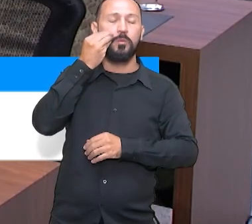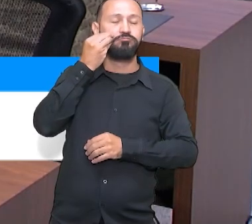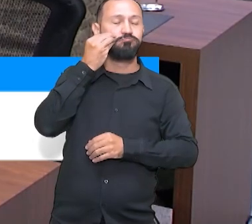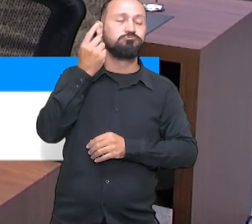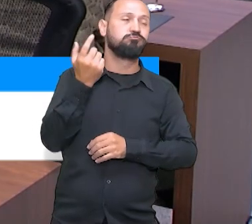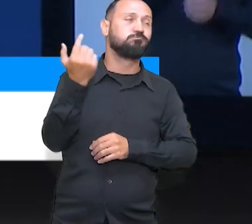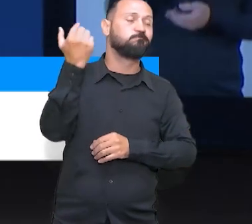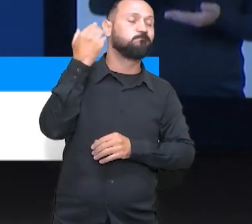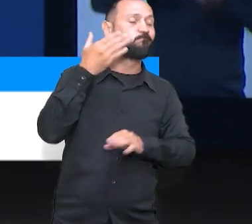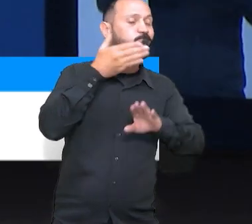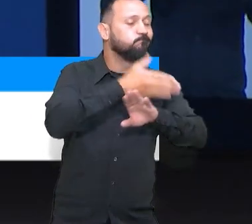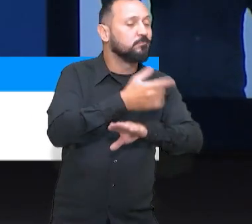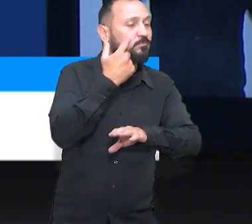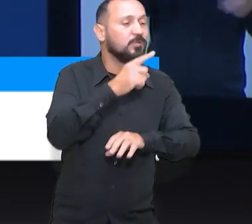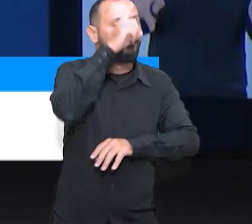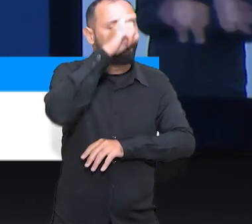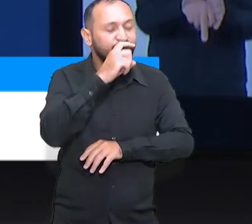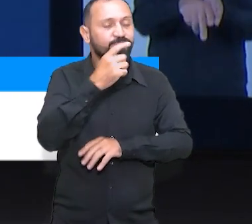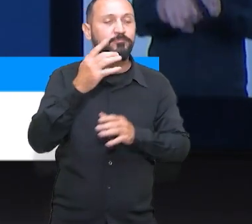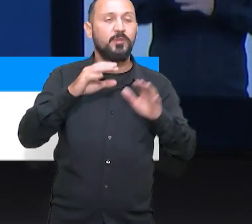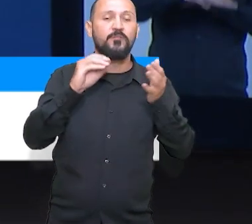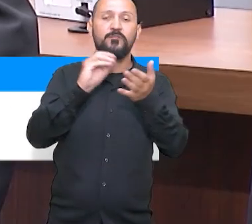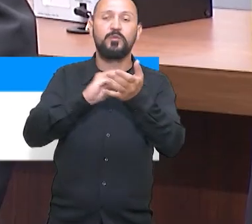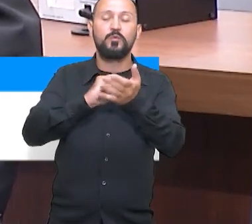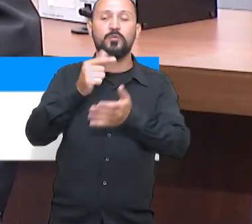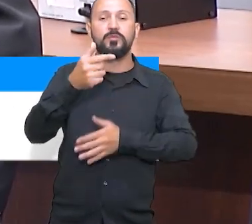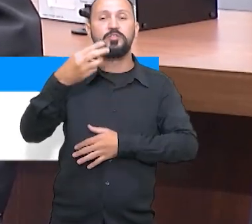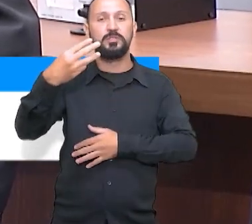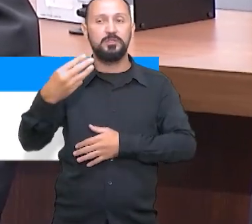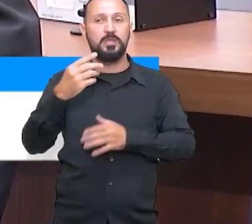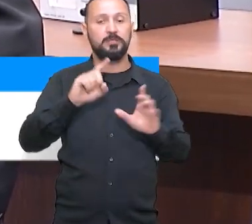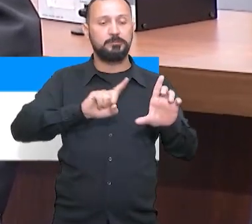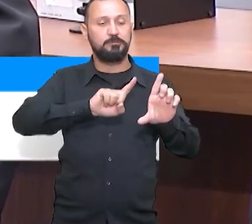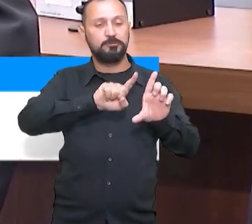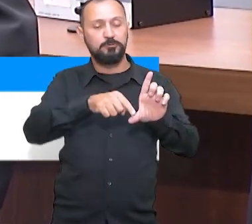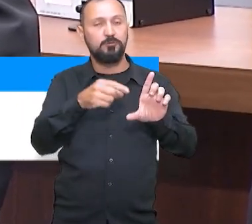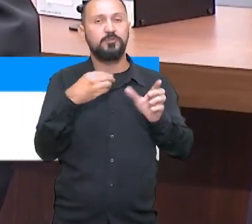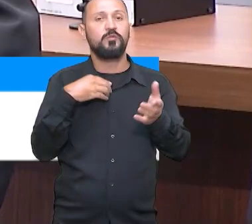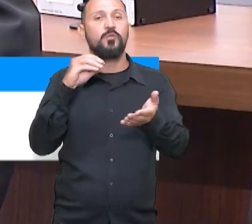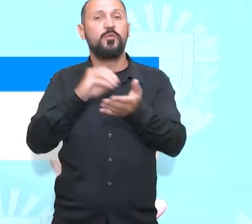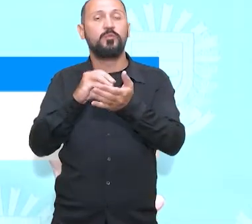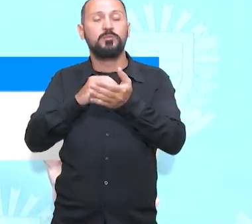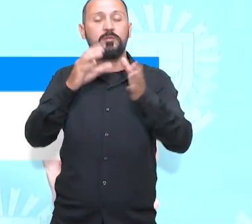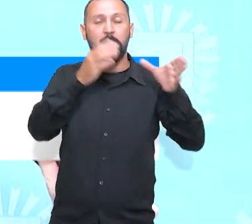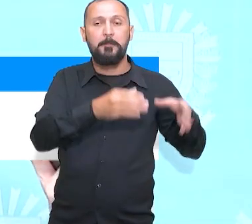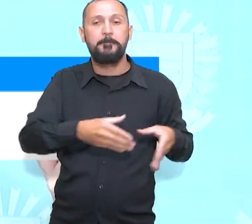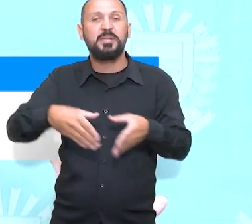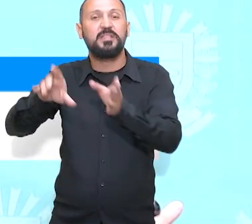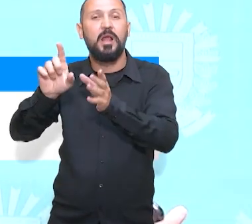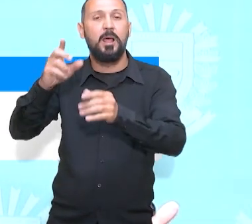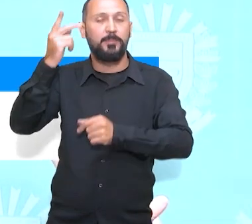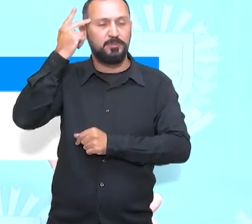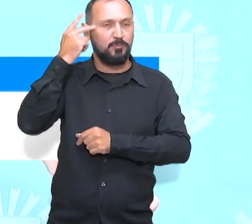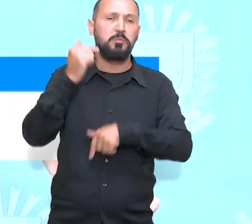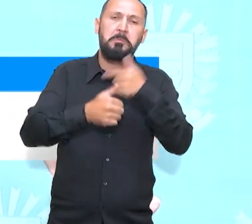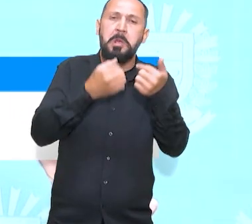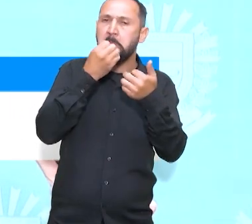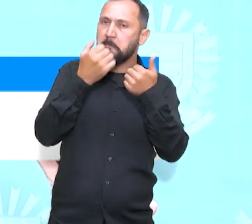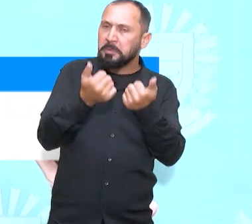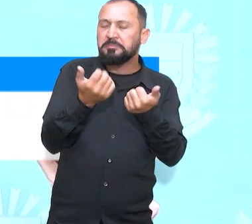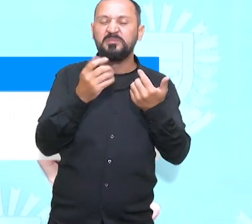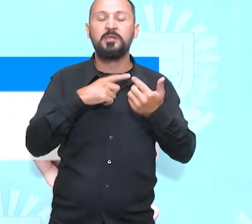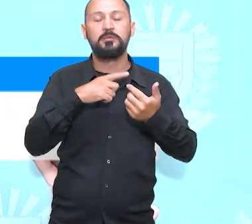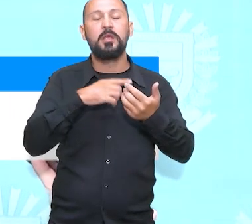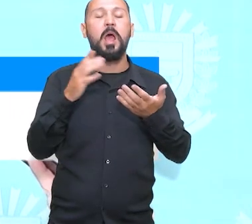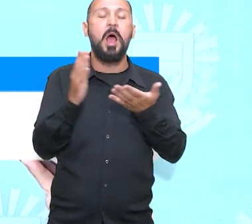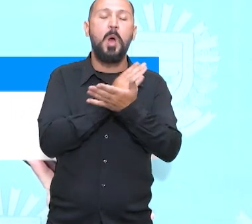ainda 23 unidades para completar o número que deve ser enviado a São Paulo. Os trabalhos seguem fluindo muito bem, temos aí